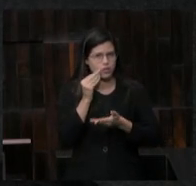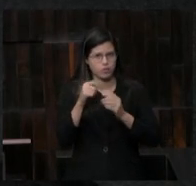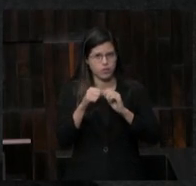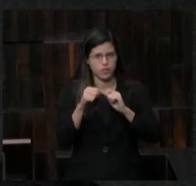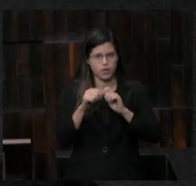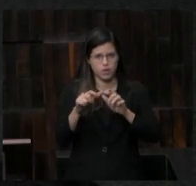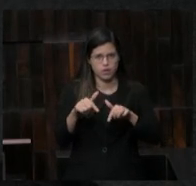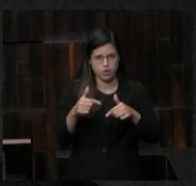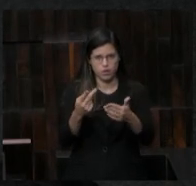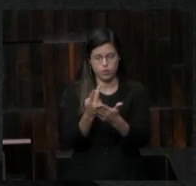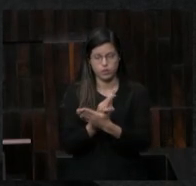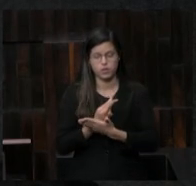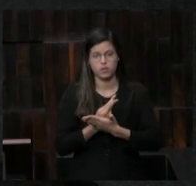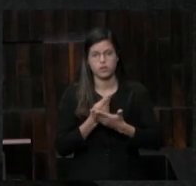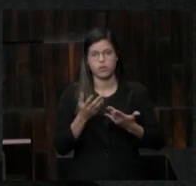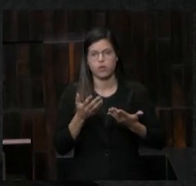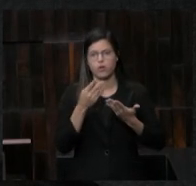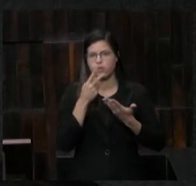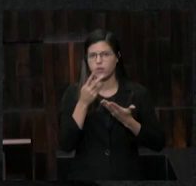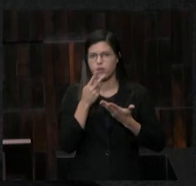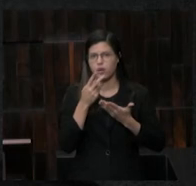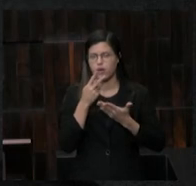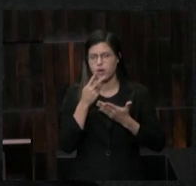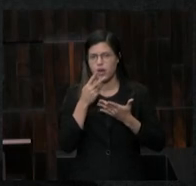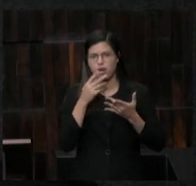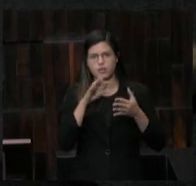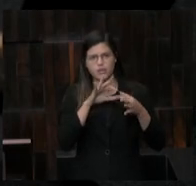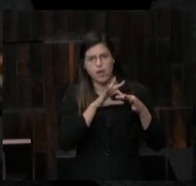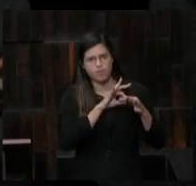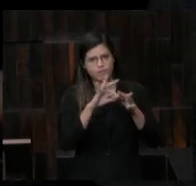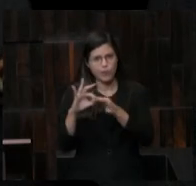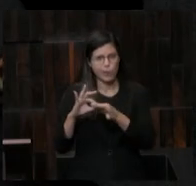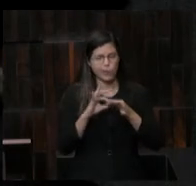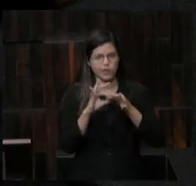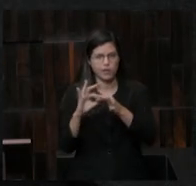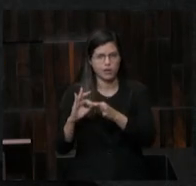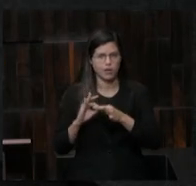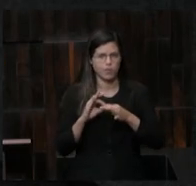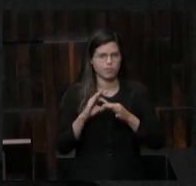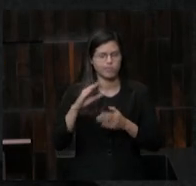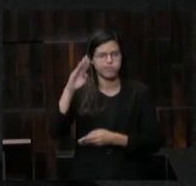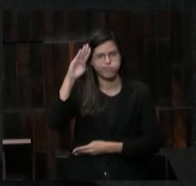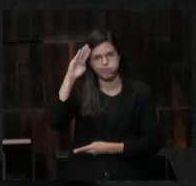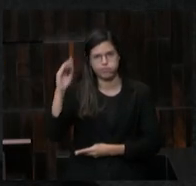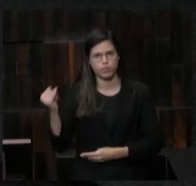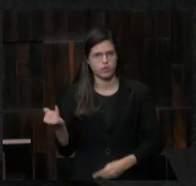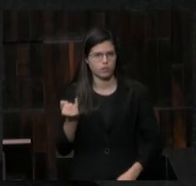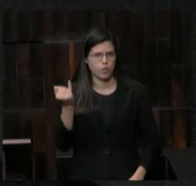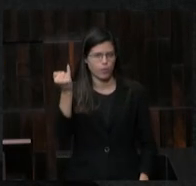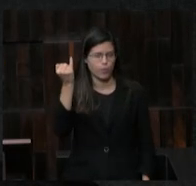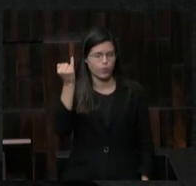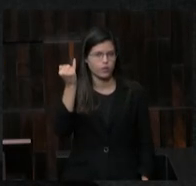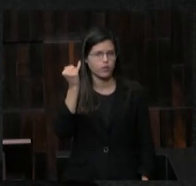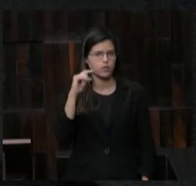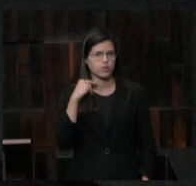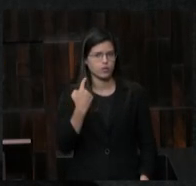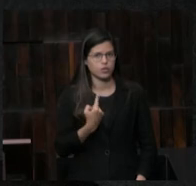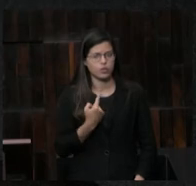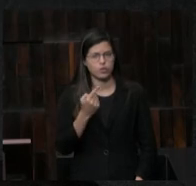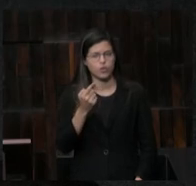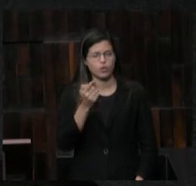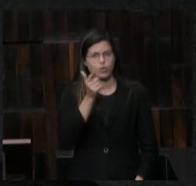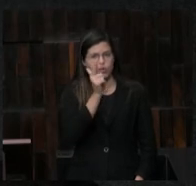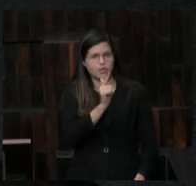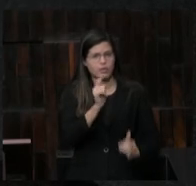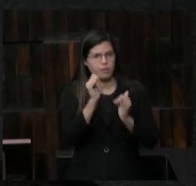eu quero dizer que essa união é fundamental para que a gente possa